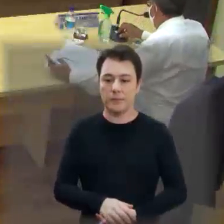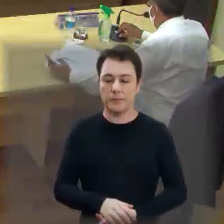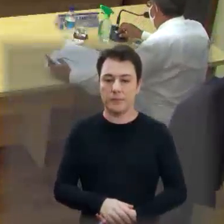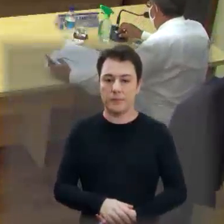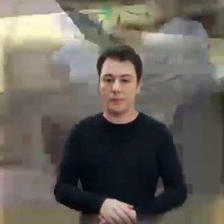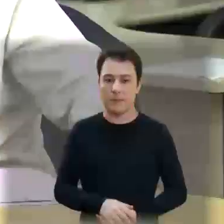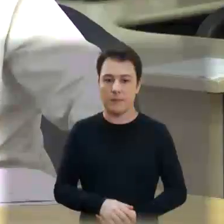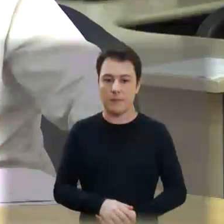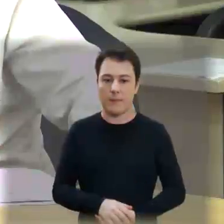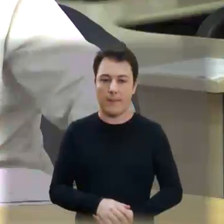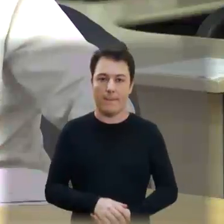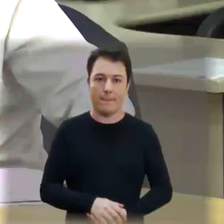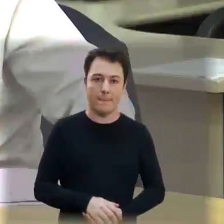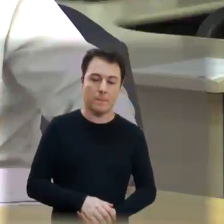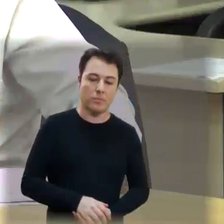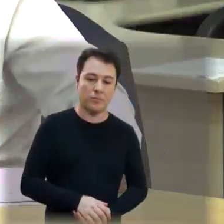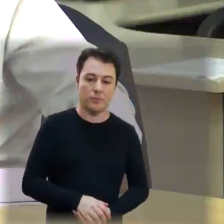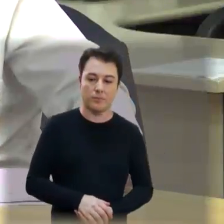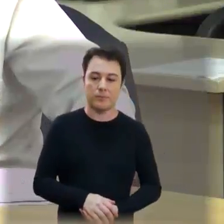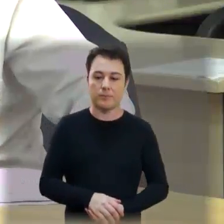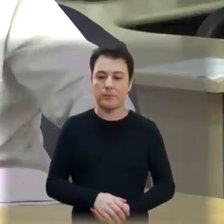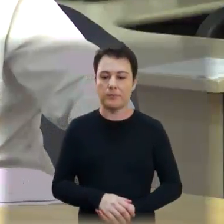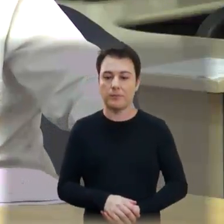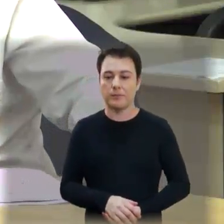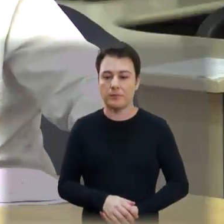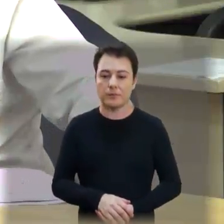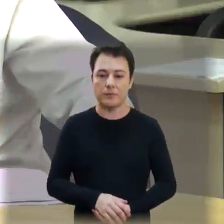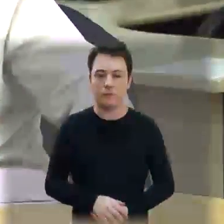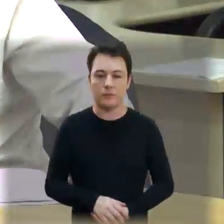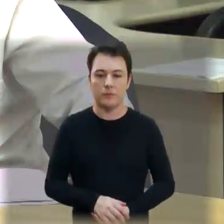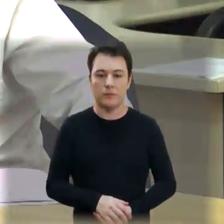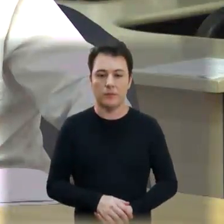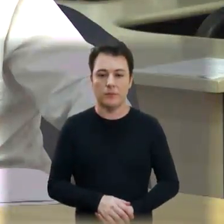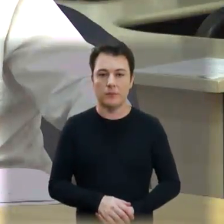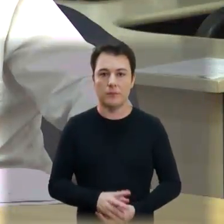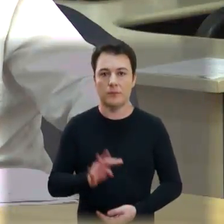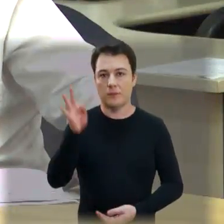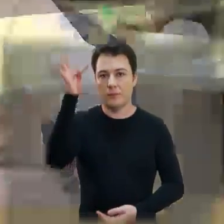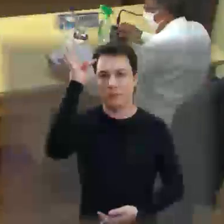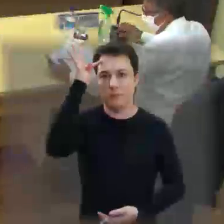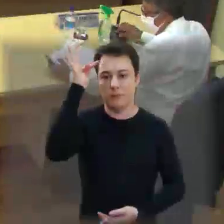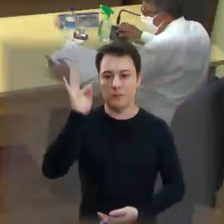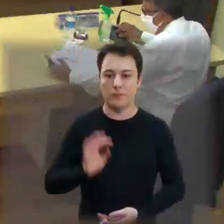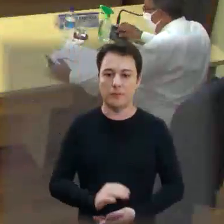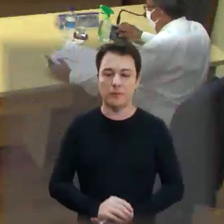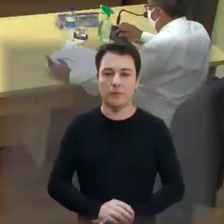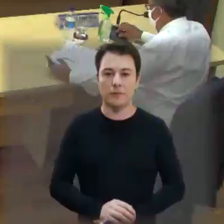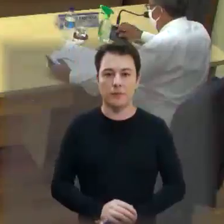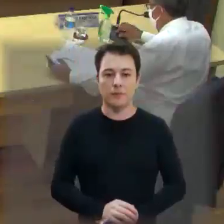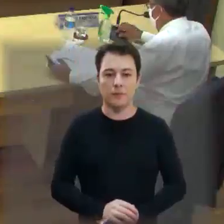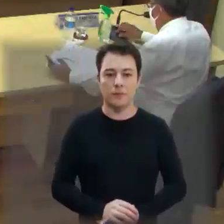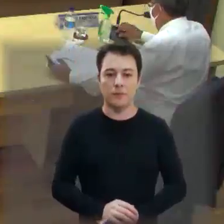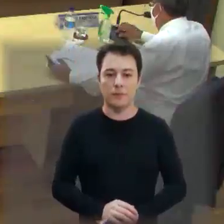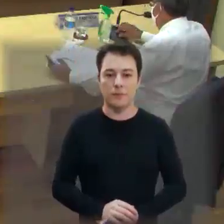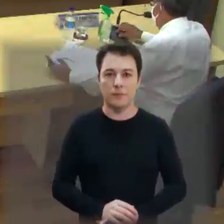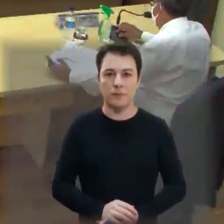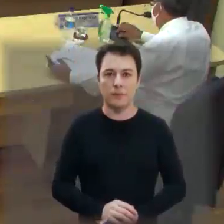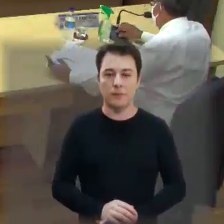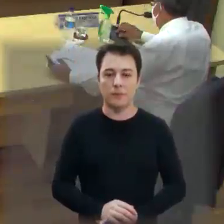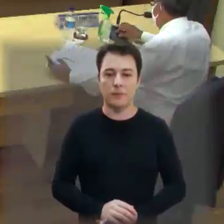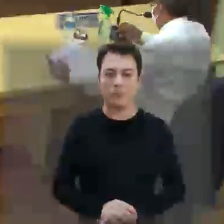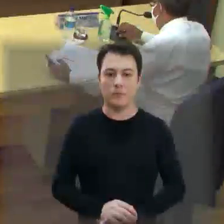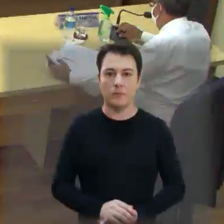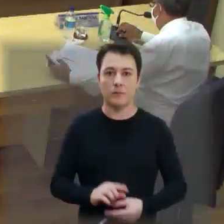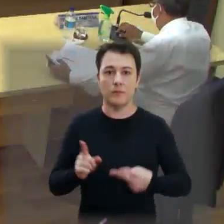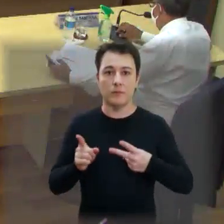Obrigado, vereador. Com a palavra agora, o vereador Toninho do Mel. Se prepara, vereador